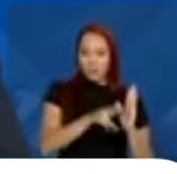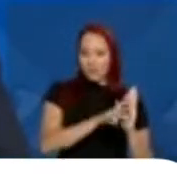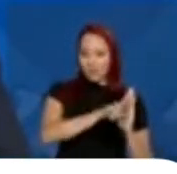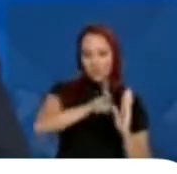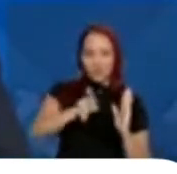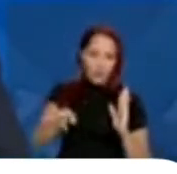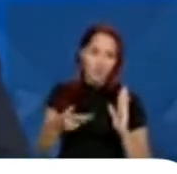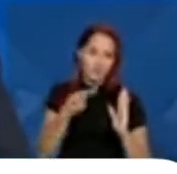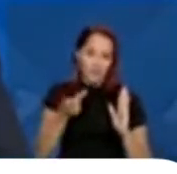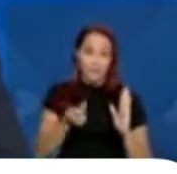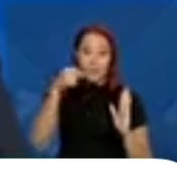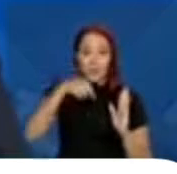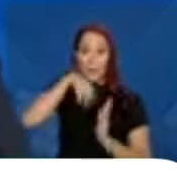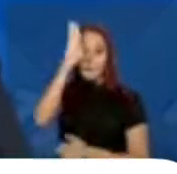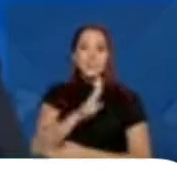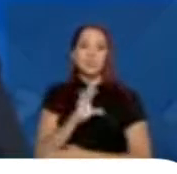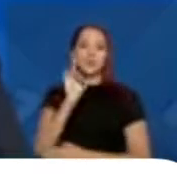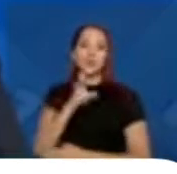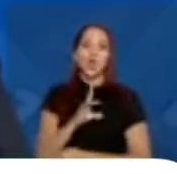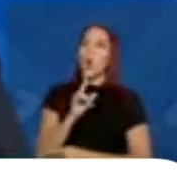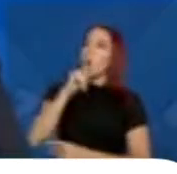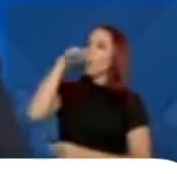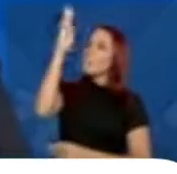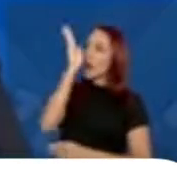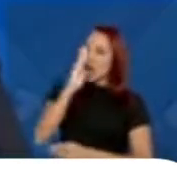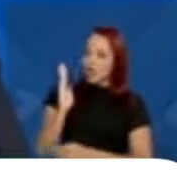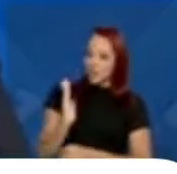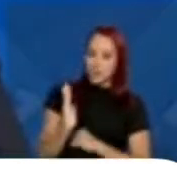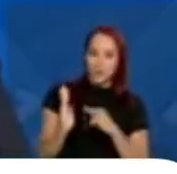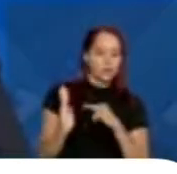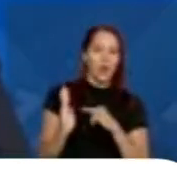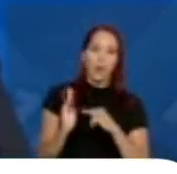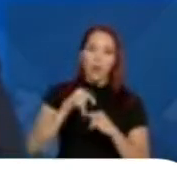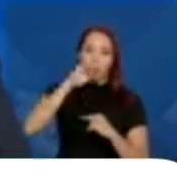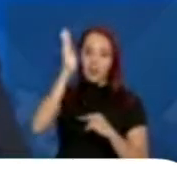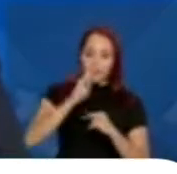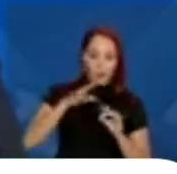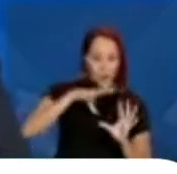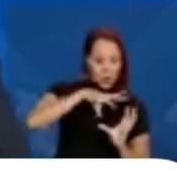assim. O Brasil não é só o Brasil. O Brasil é um continente.